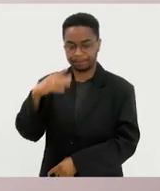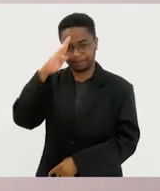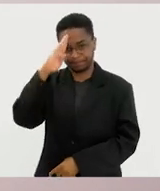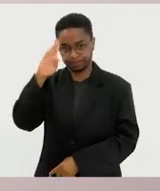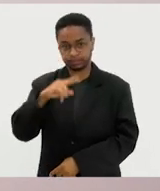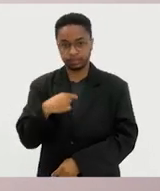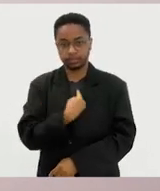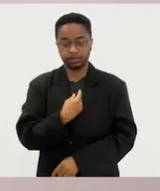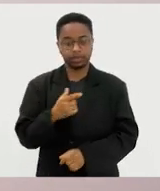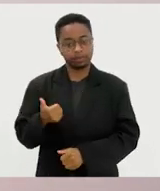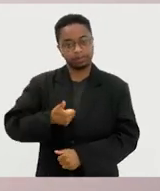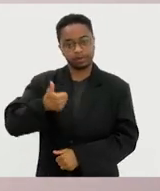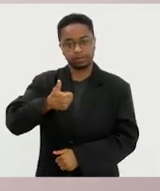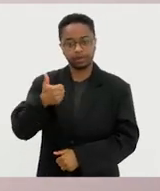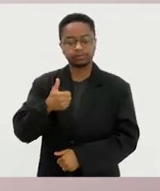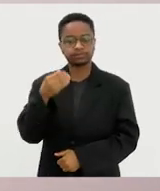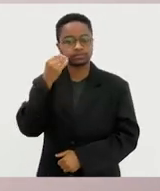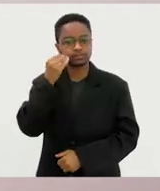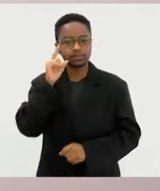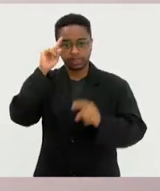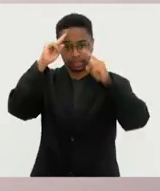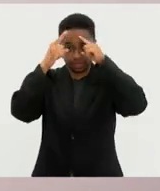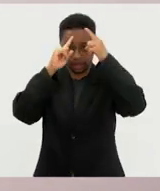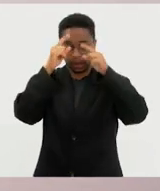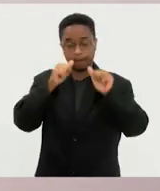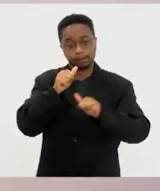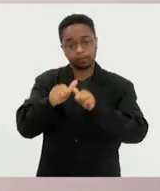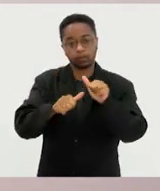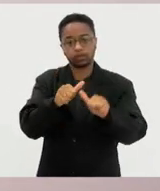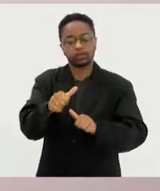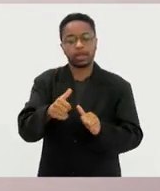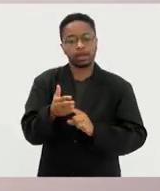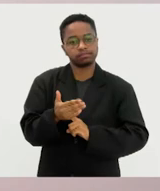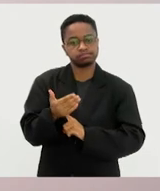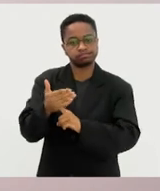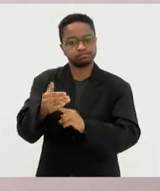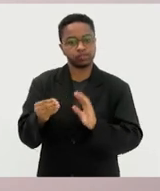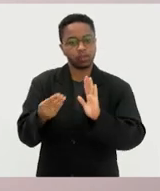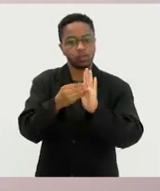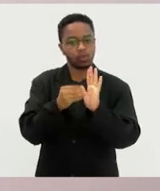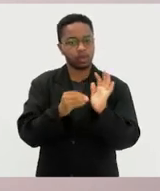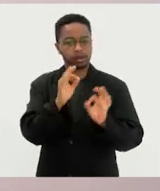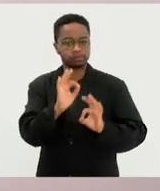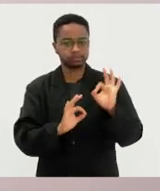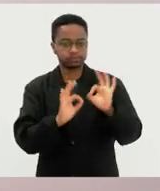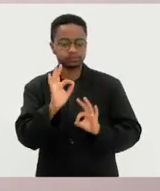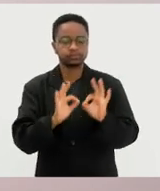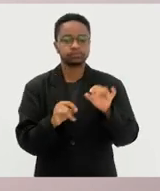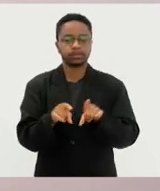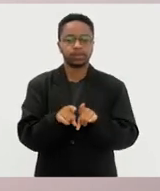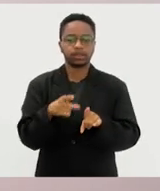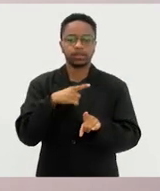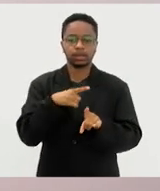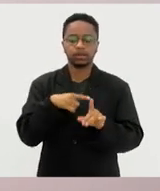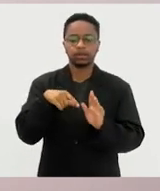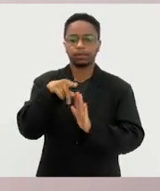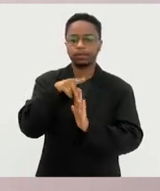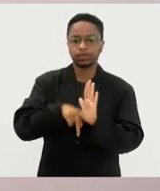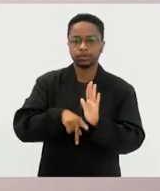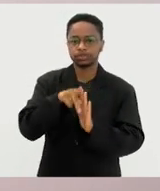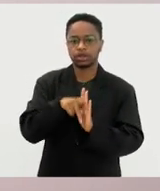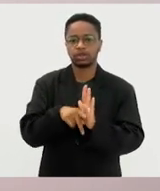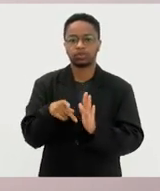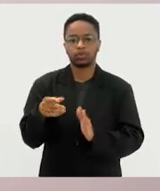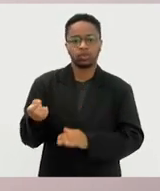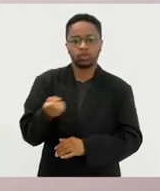posto, a nossa ideia é dar uma modernizada junto com eles vão criar, eles estão com um projeto de modernização daquela unidade dos